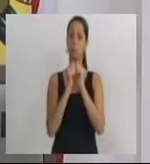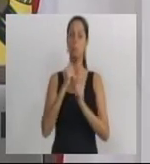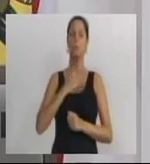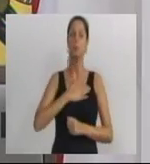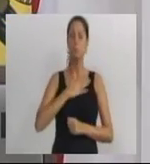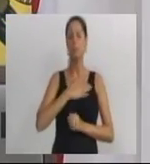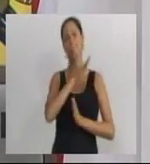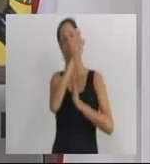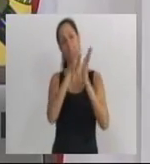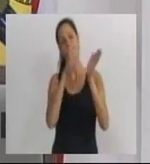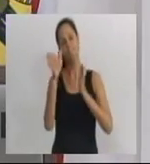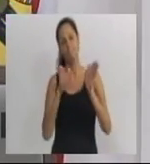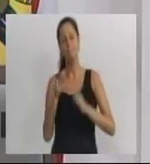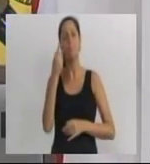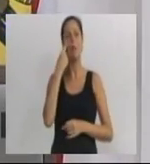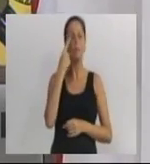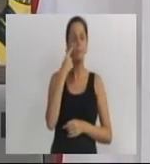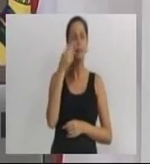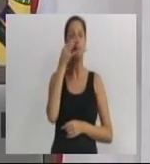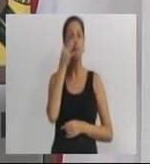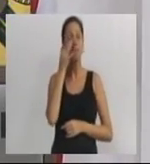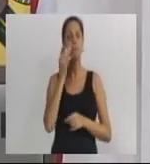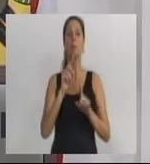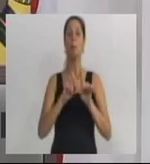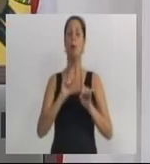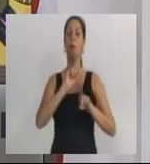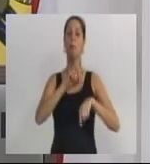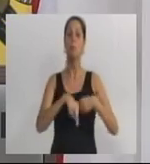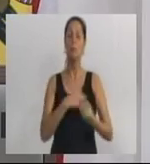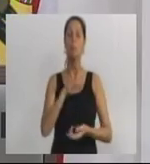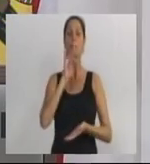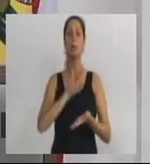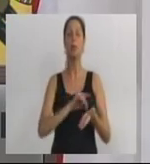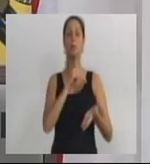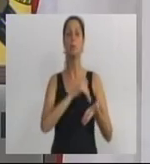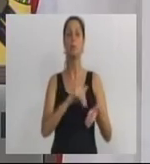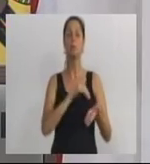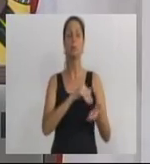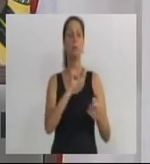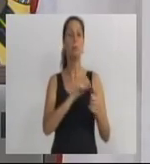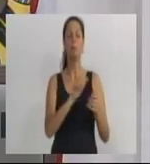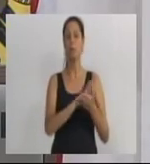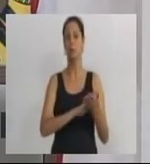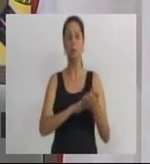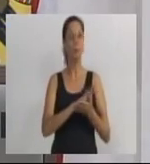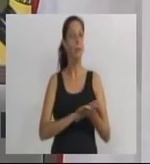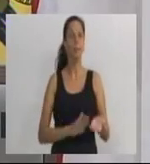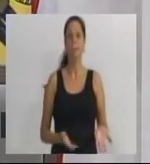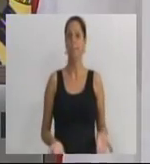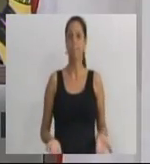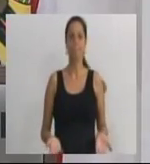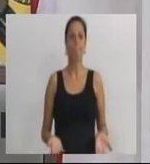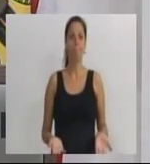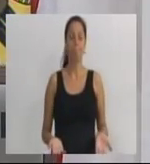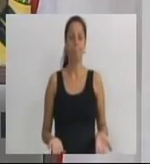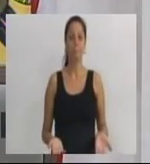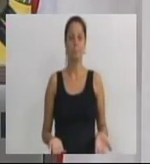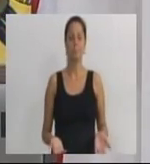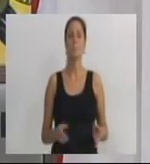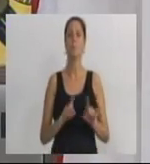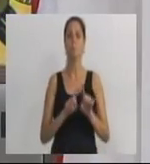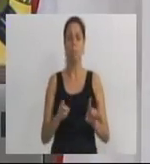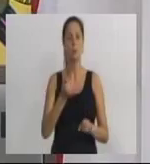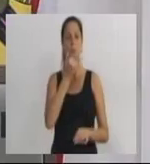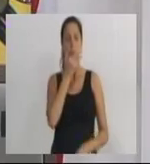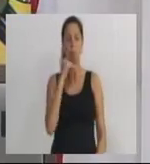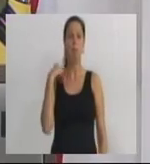e com minha assessoria e outros, mas depois não resolve nada. Falam que é pré-candidato a vereador, mas se for para vereador enrolão, para ser um